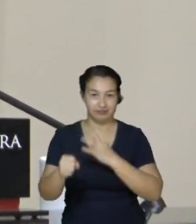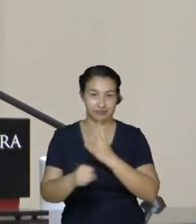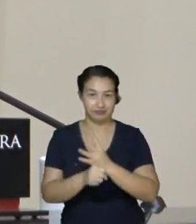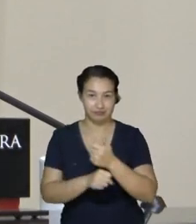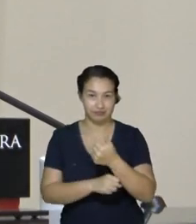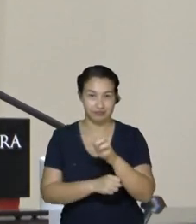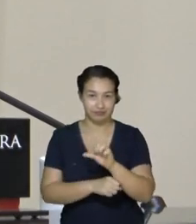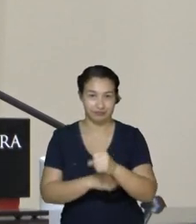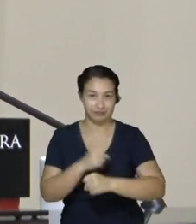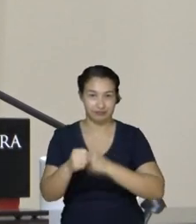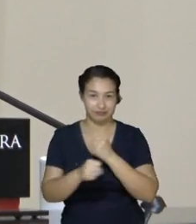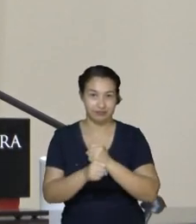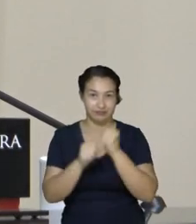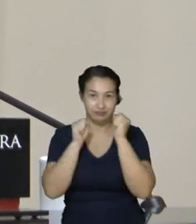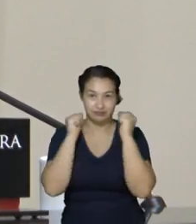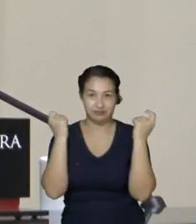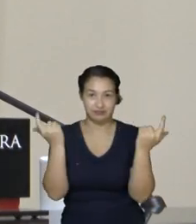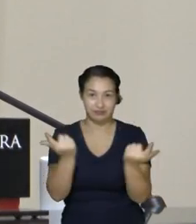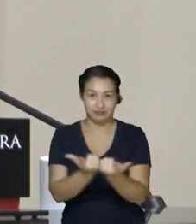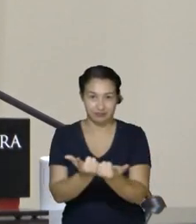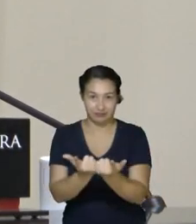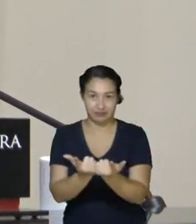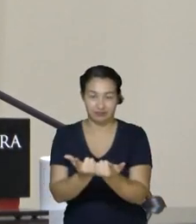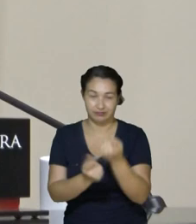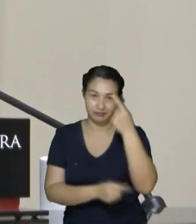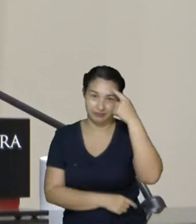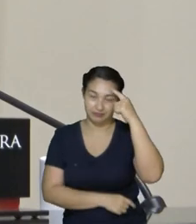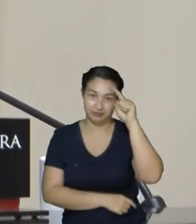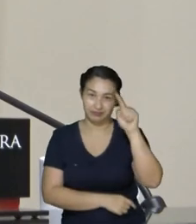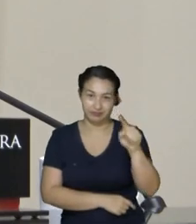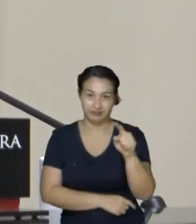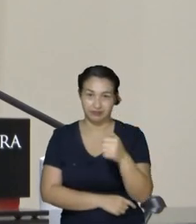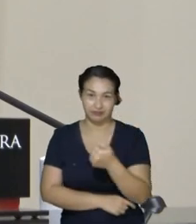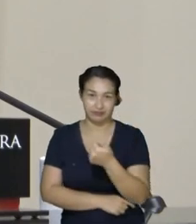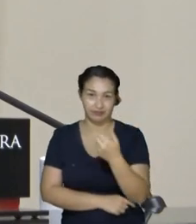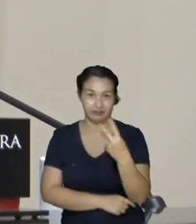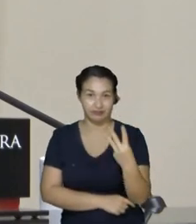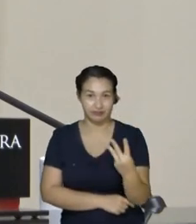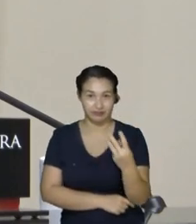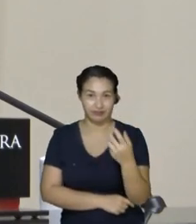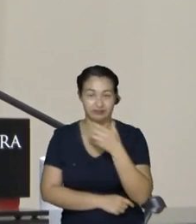da Assembleia Legislativa do Estado de Santa Catarina, realizada em 13